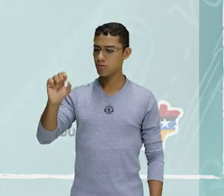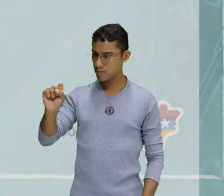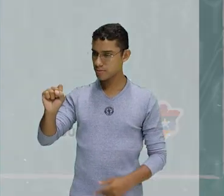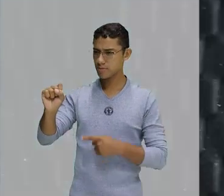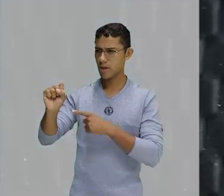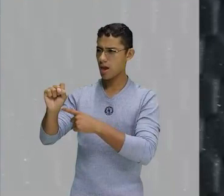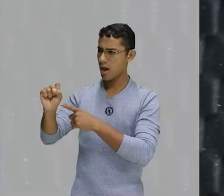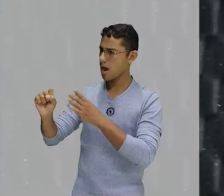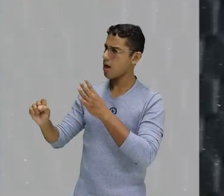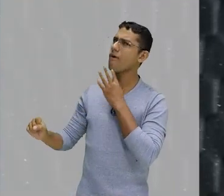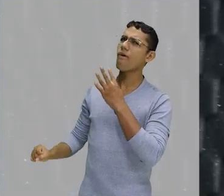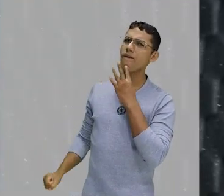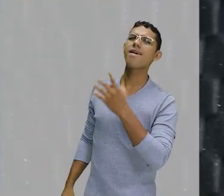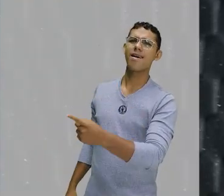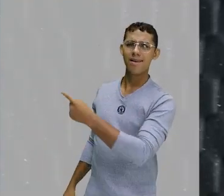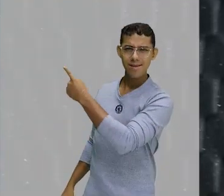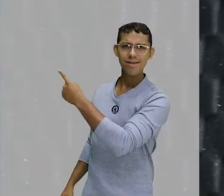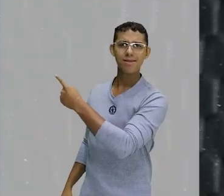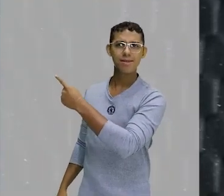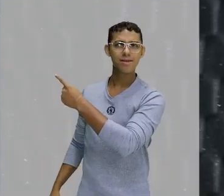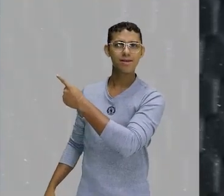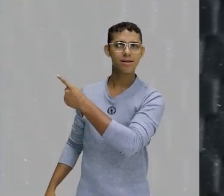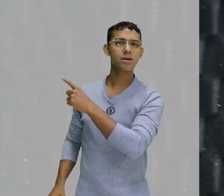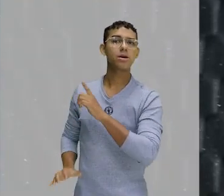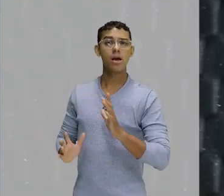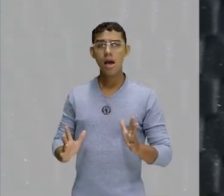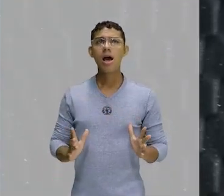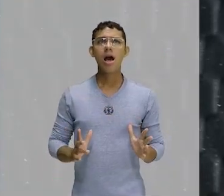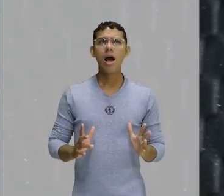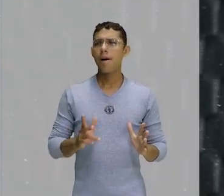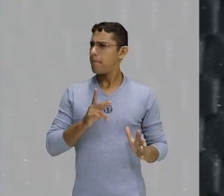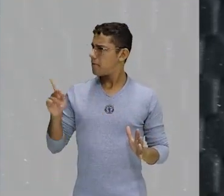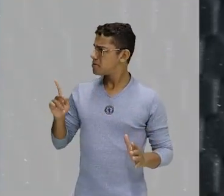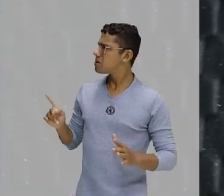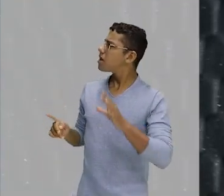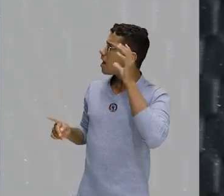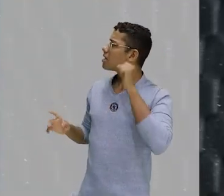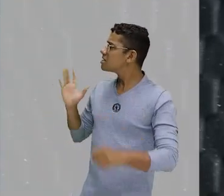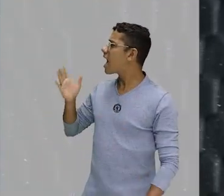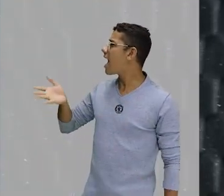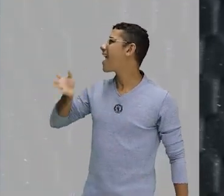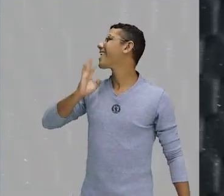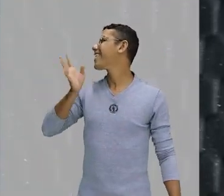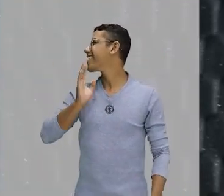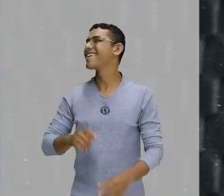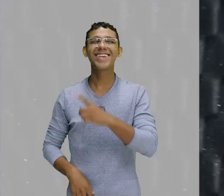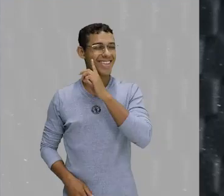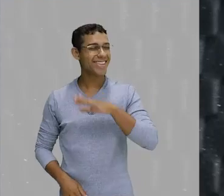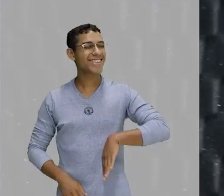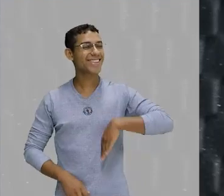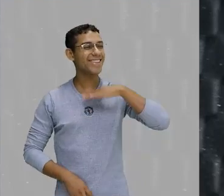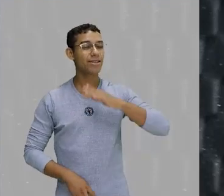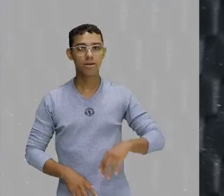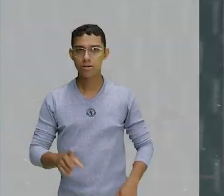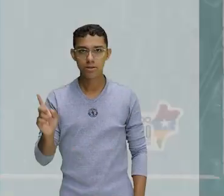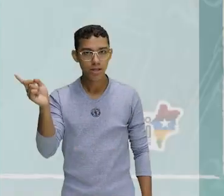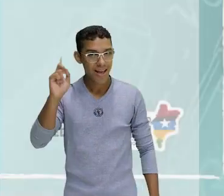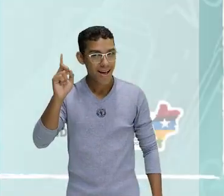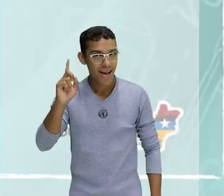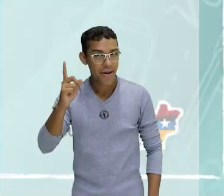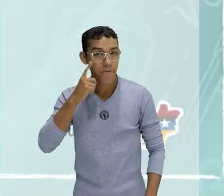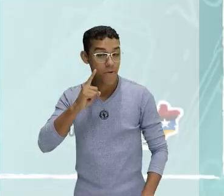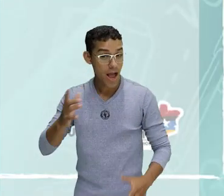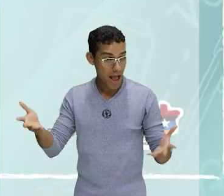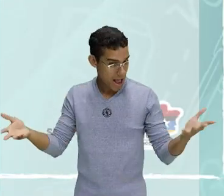antes. Não, vocês ouviram palavras parecidas. E é exatamente isso que nós vamos discutir aqui hoje, certo?